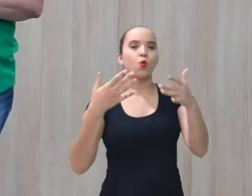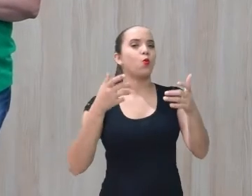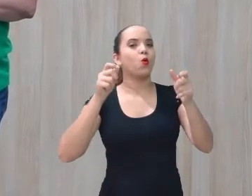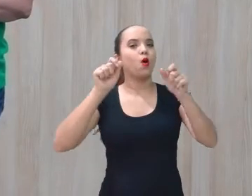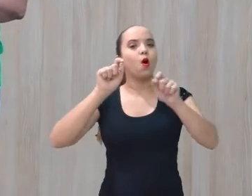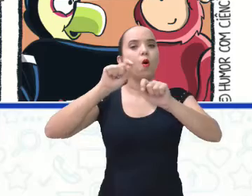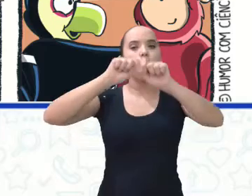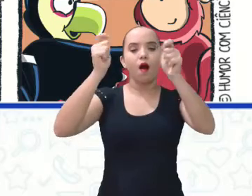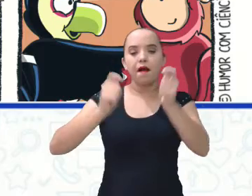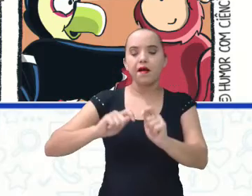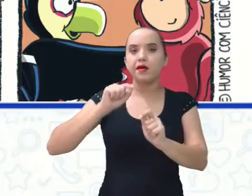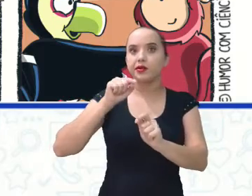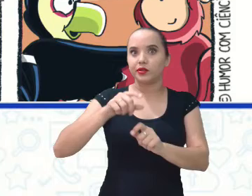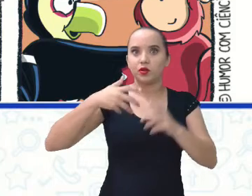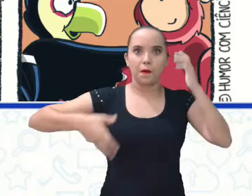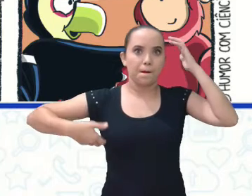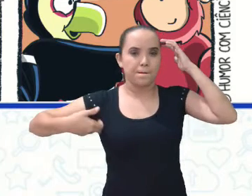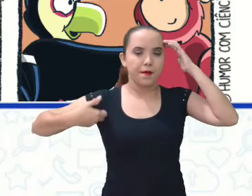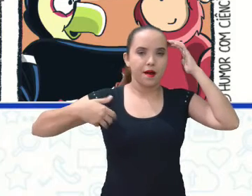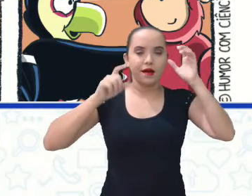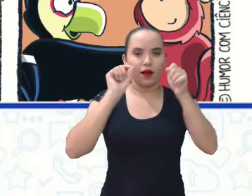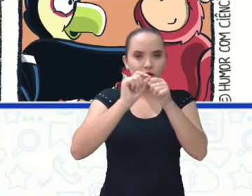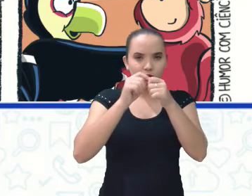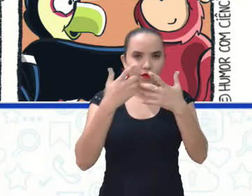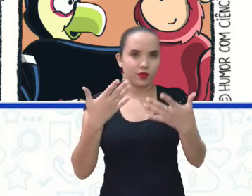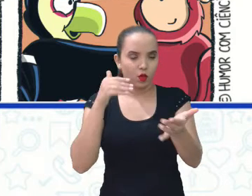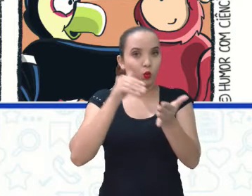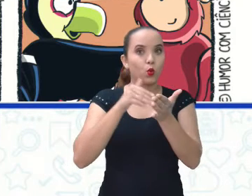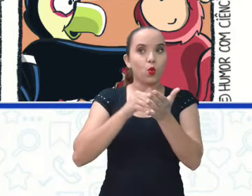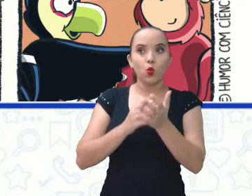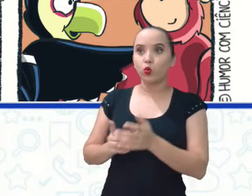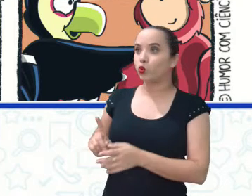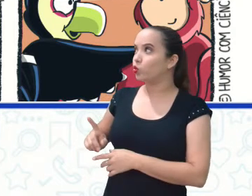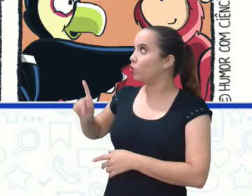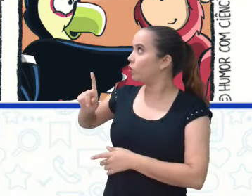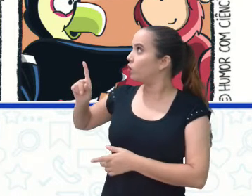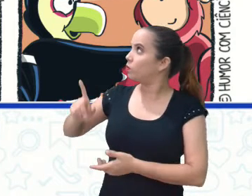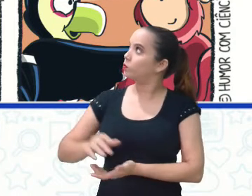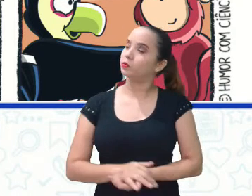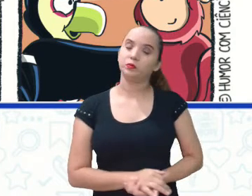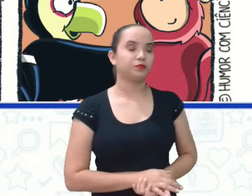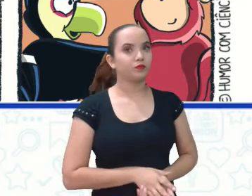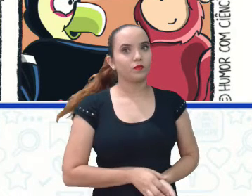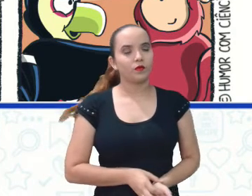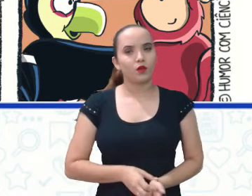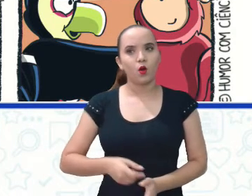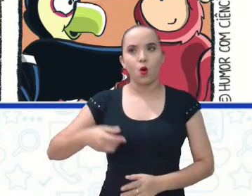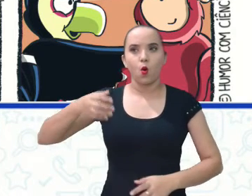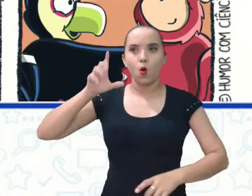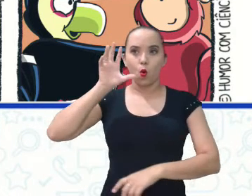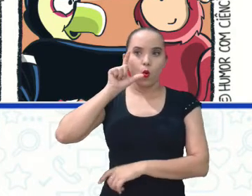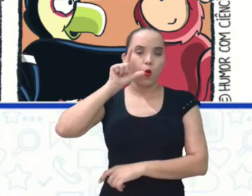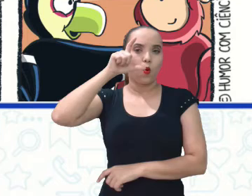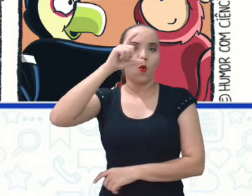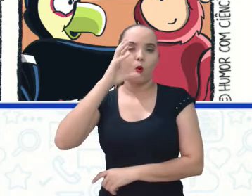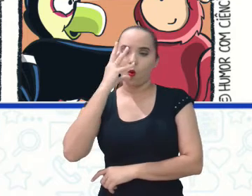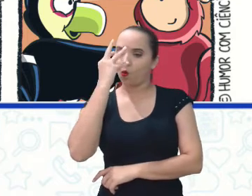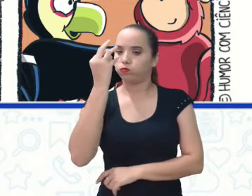está fazendo? Lá no último quadrinho, quando Tuca percebe, não é? Ele diz assim, mas